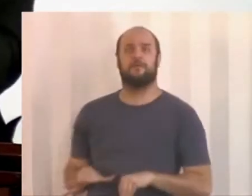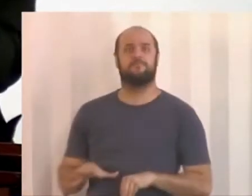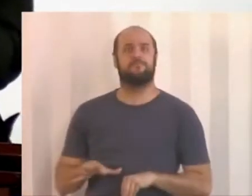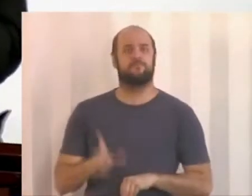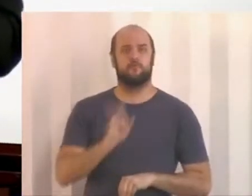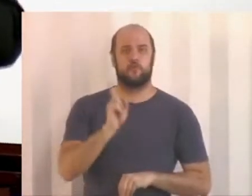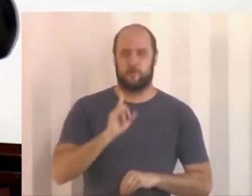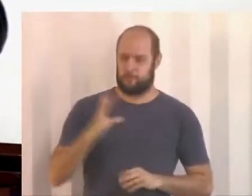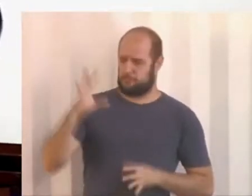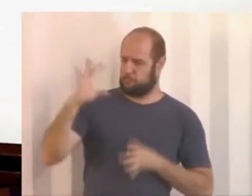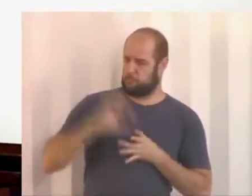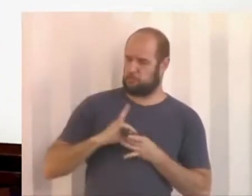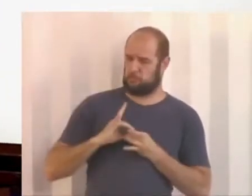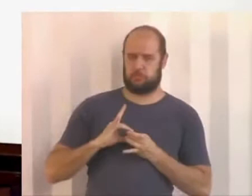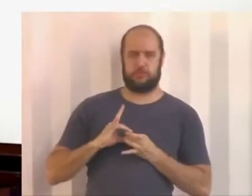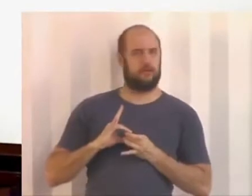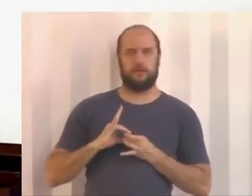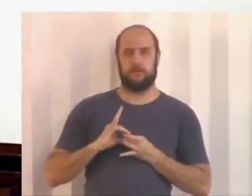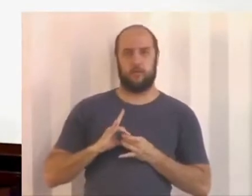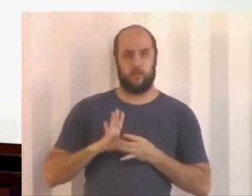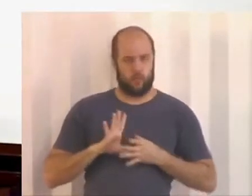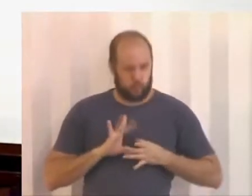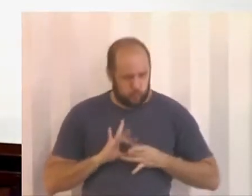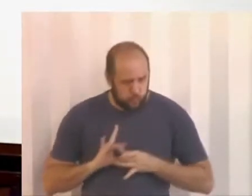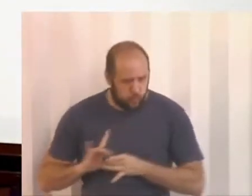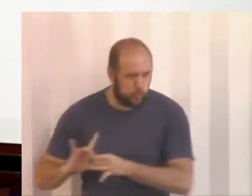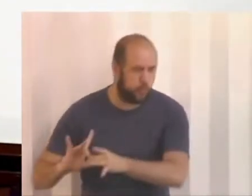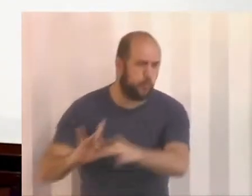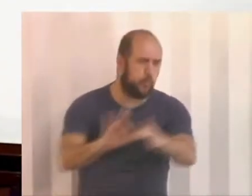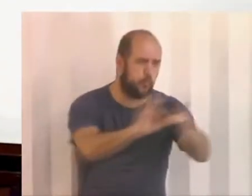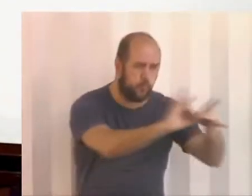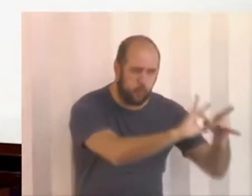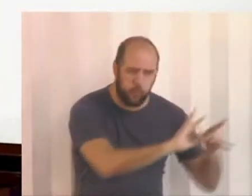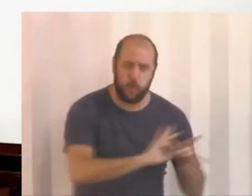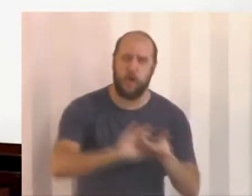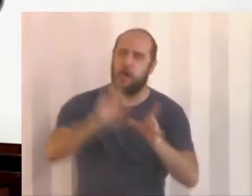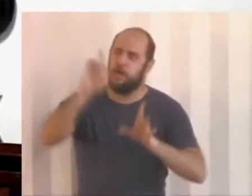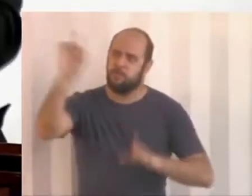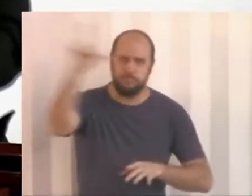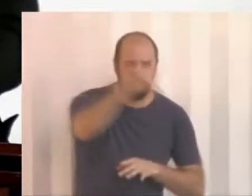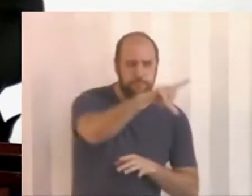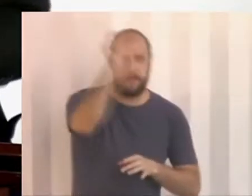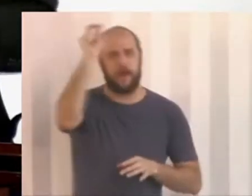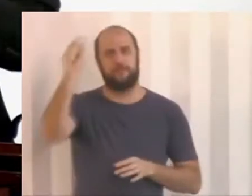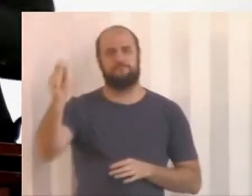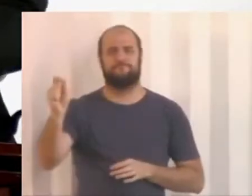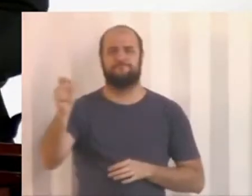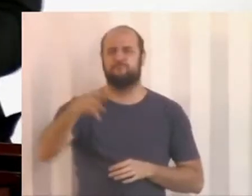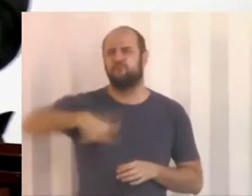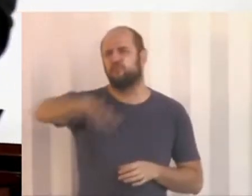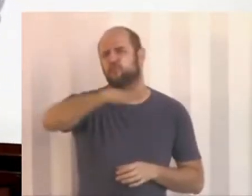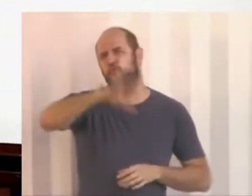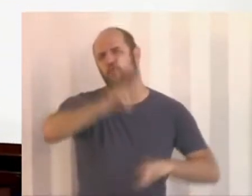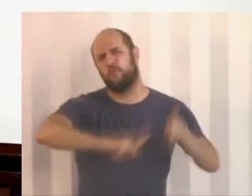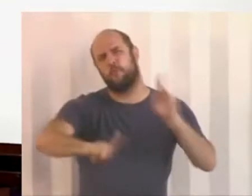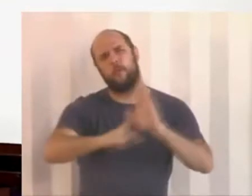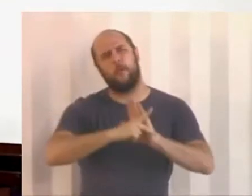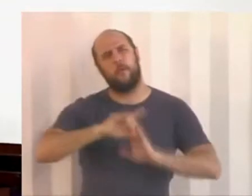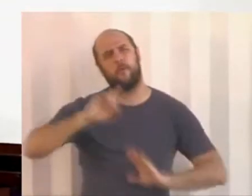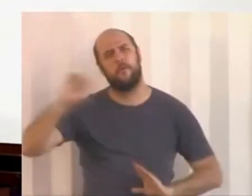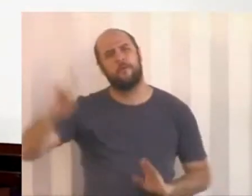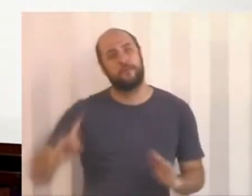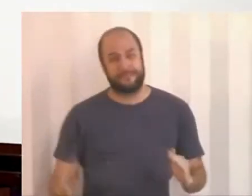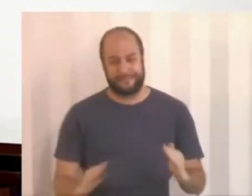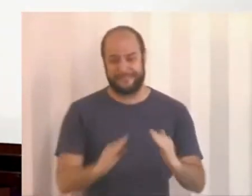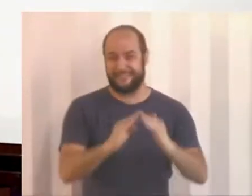só pessoa, mas é entre todos aqueles que o Pai escolheu para serem o corpo de Cristo, a